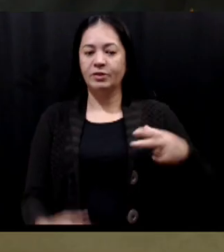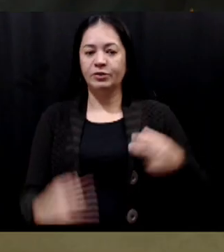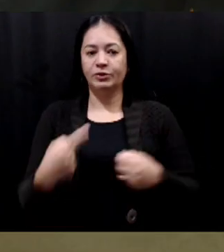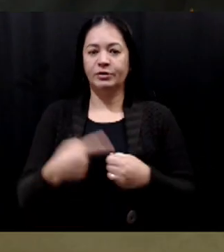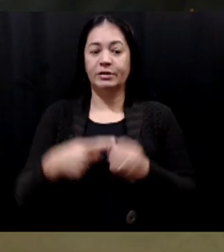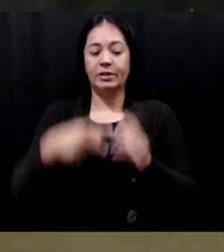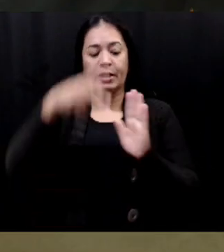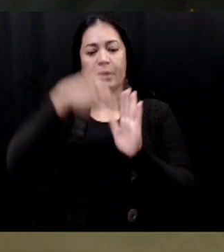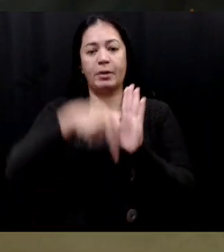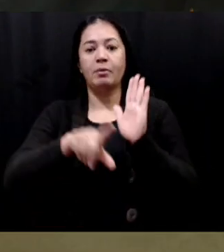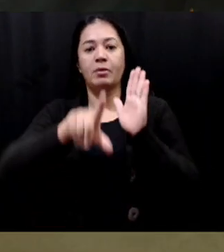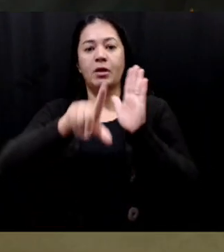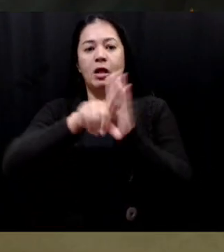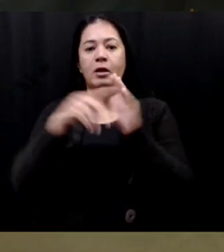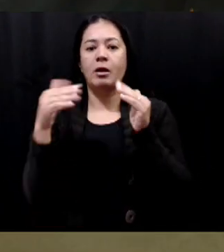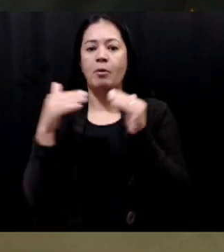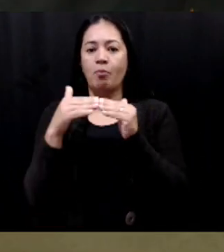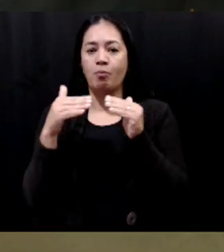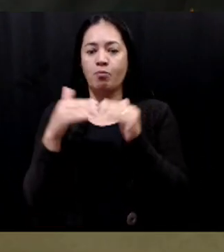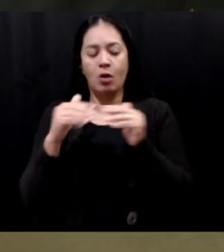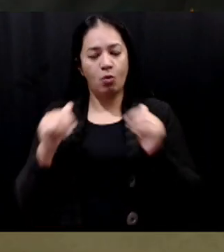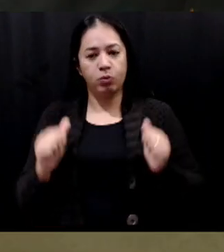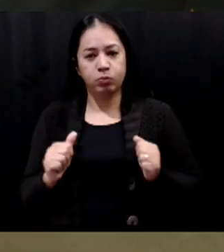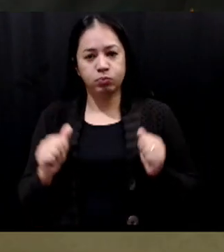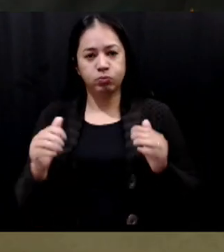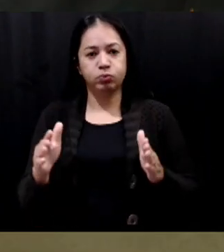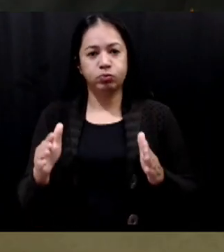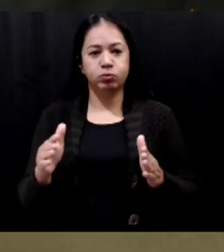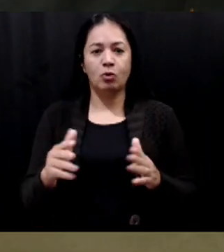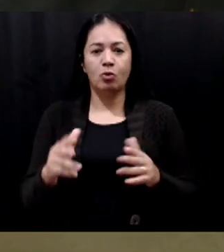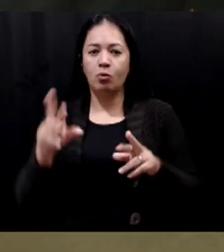alinhar as ações de fiscalização à norma